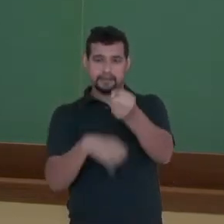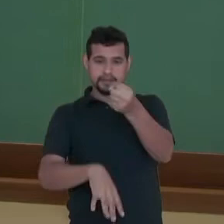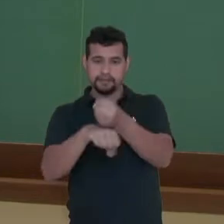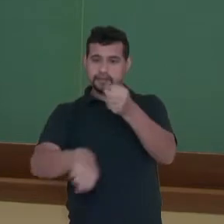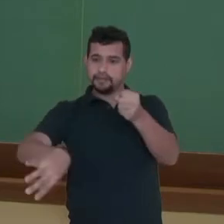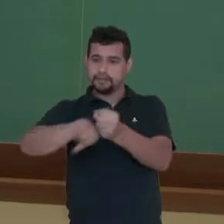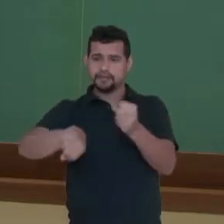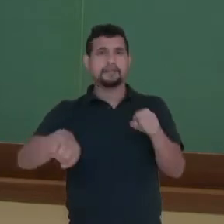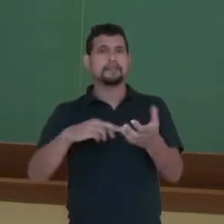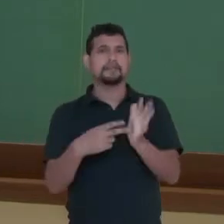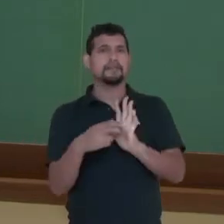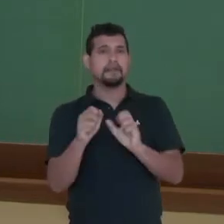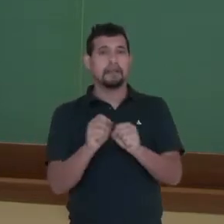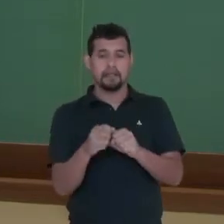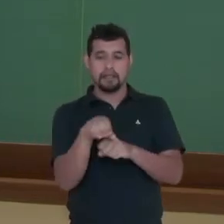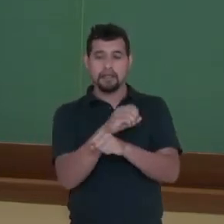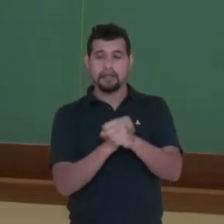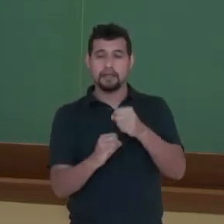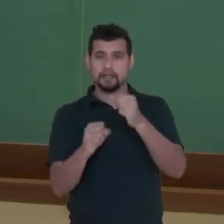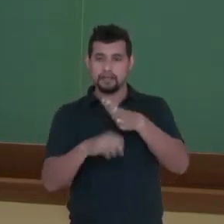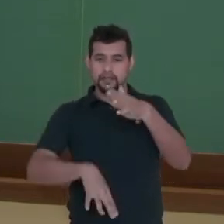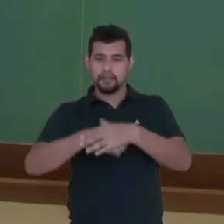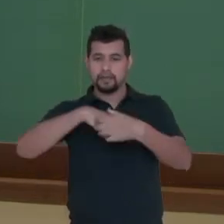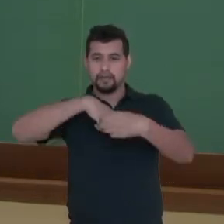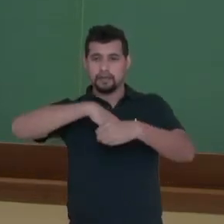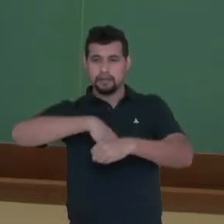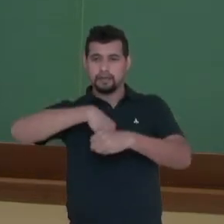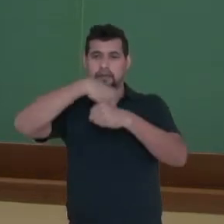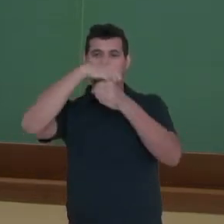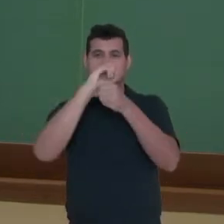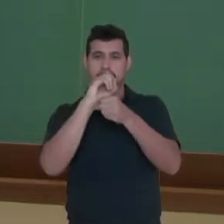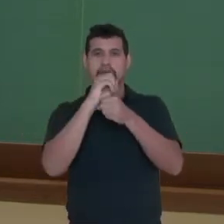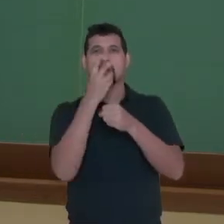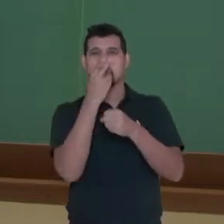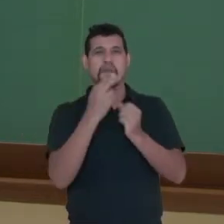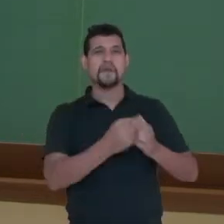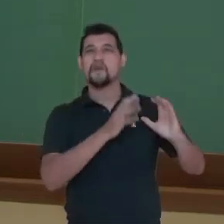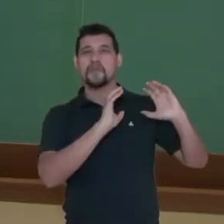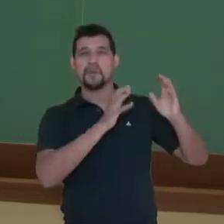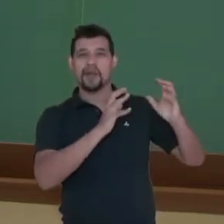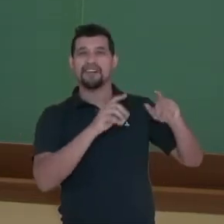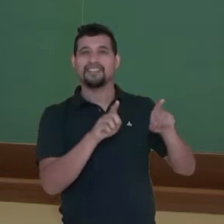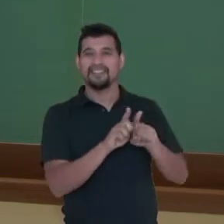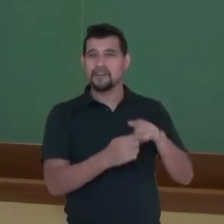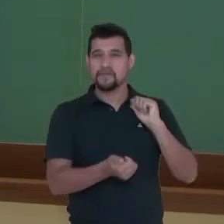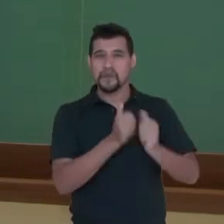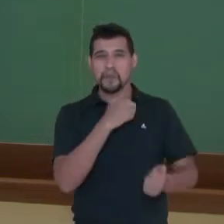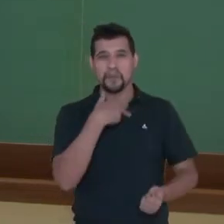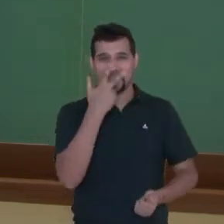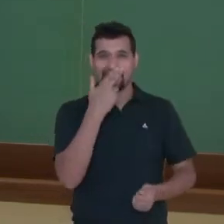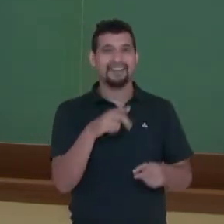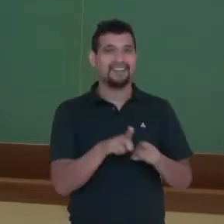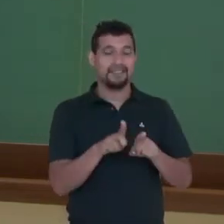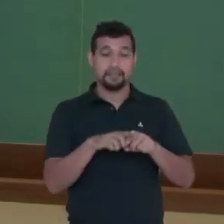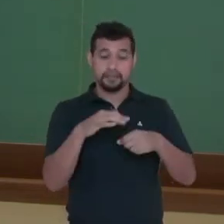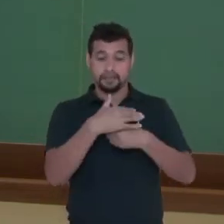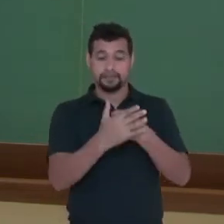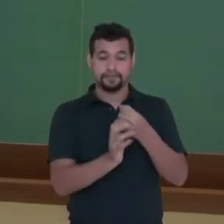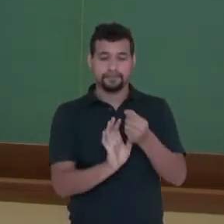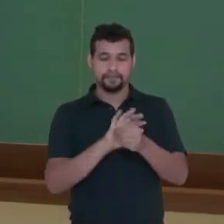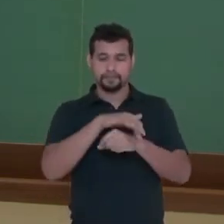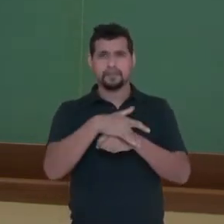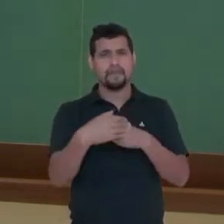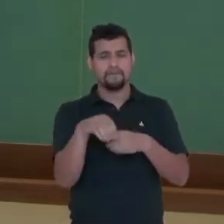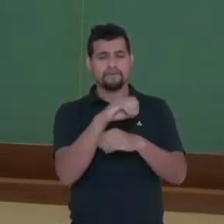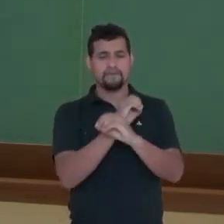elas vão para a superfície. Então, vai ficar como se fosse uma bola de futebol, né? A parte externa, cheia de células,